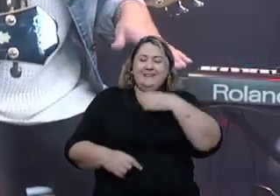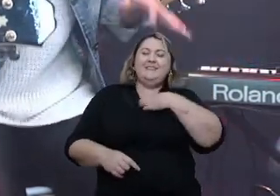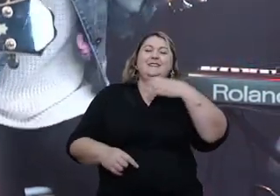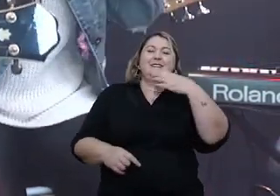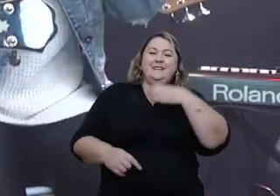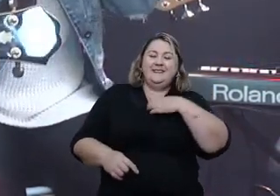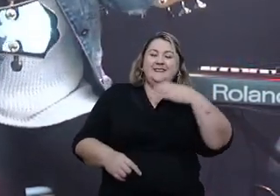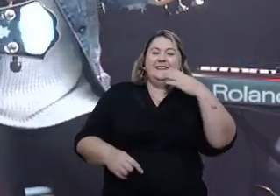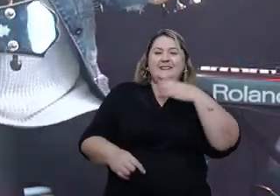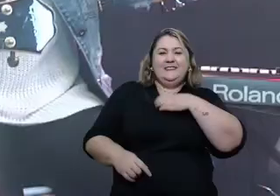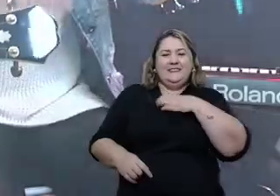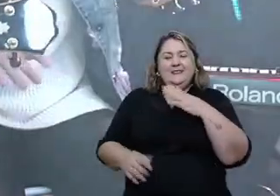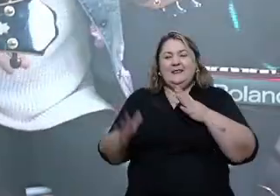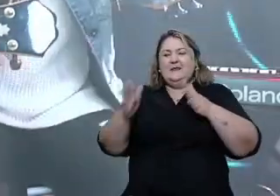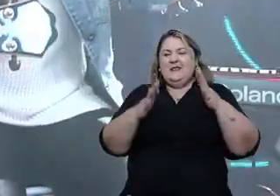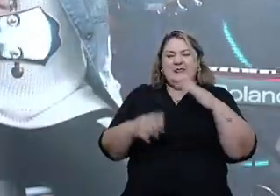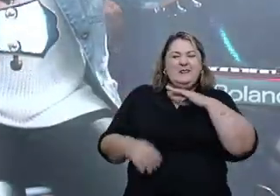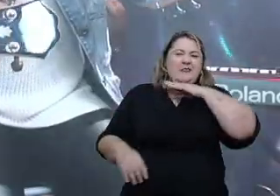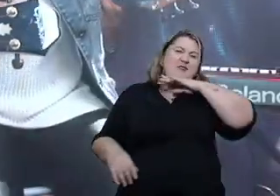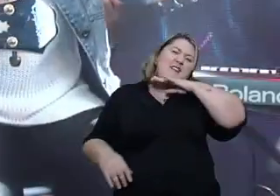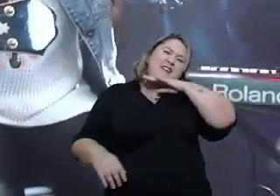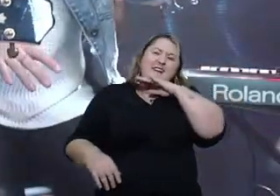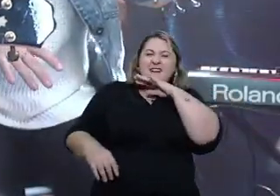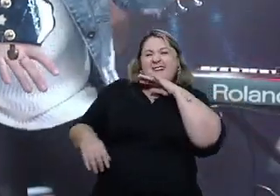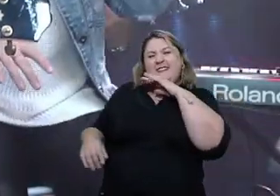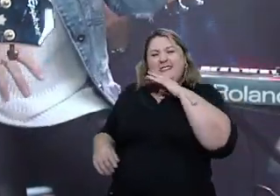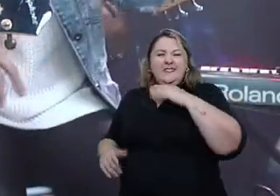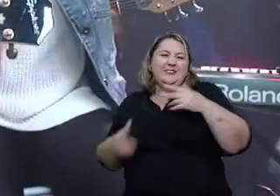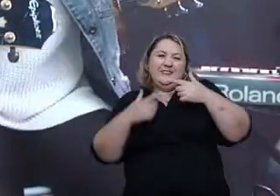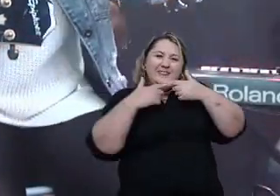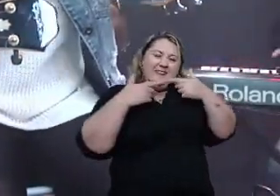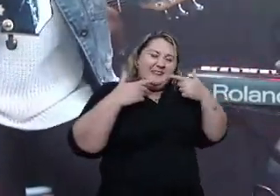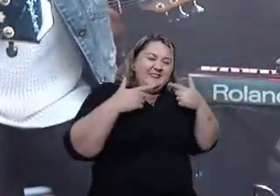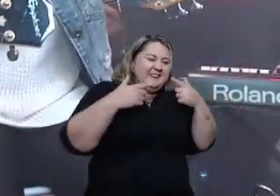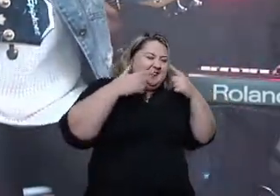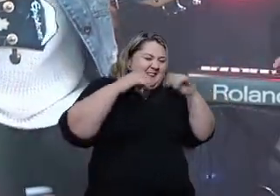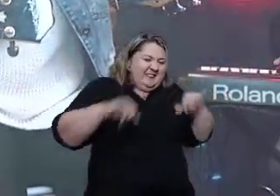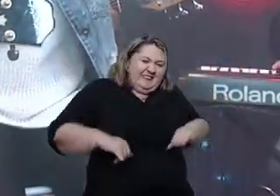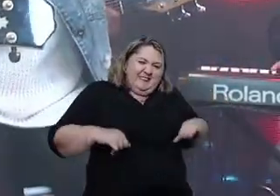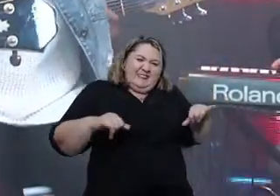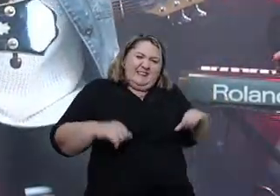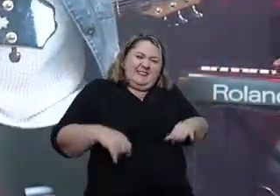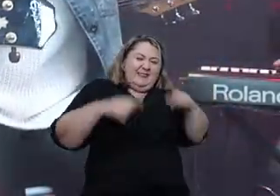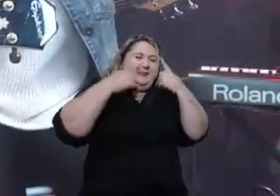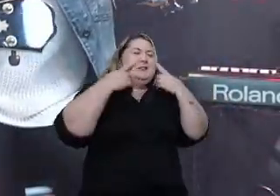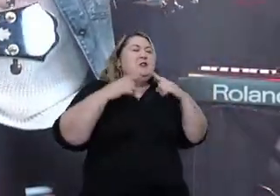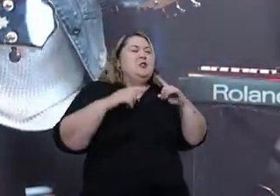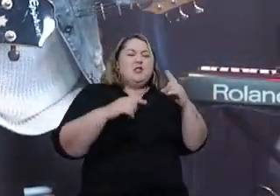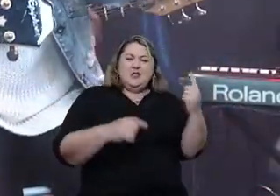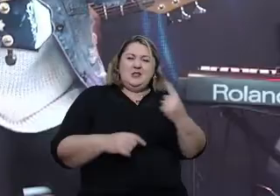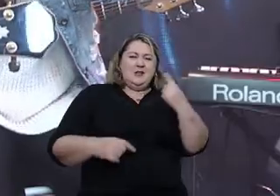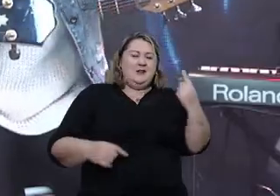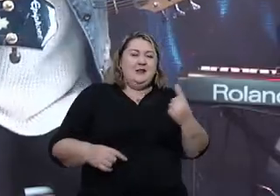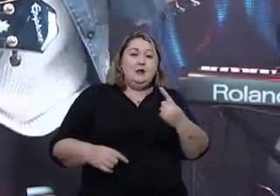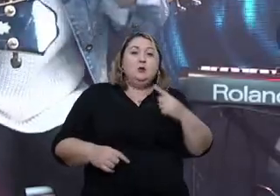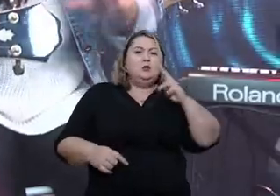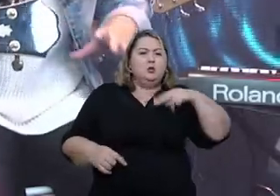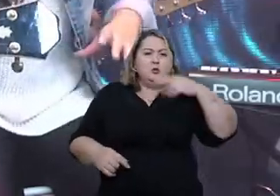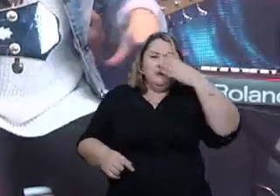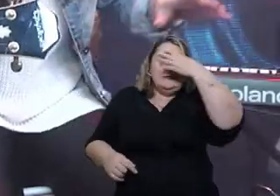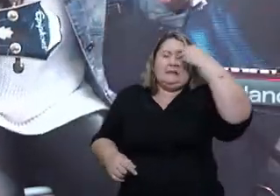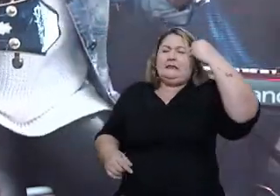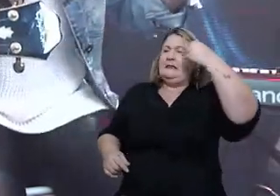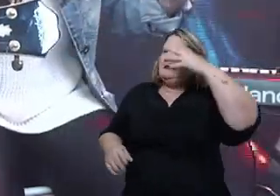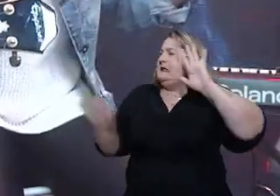também passei por esses malucados. Sofri, chorei, largado. E não